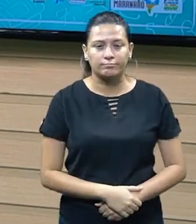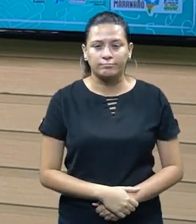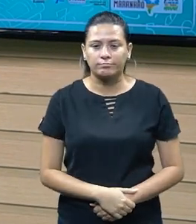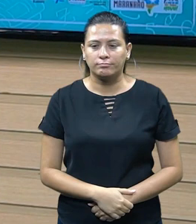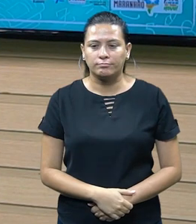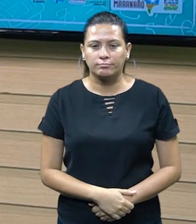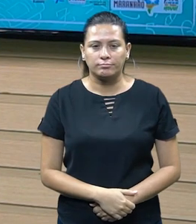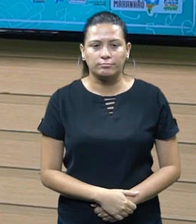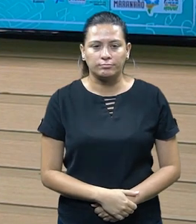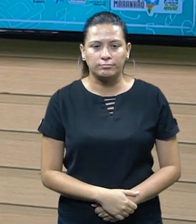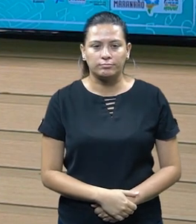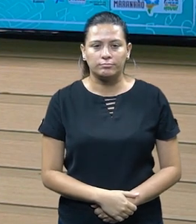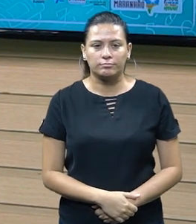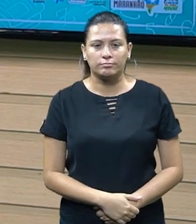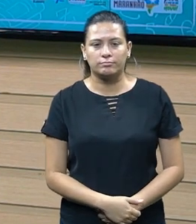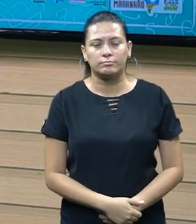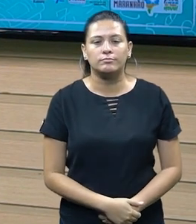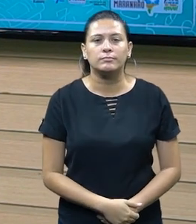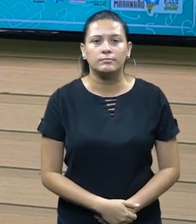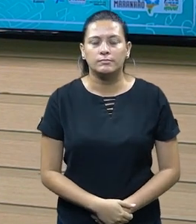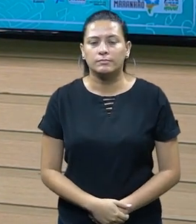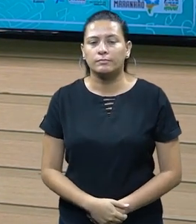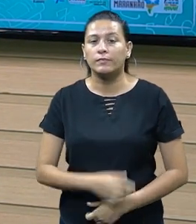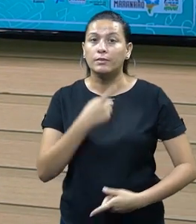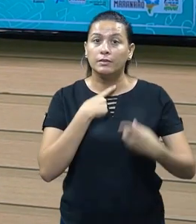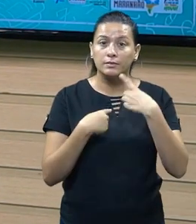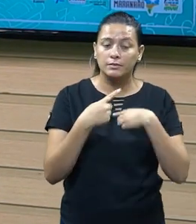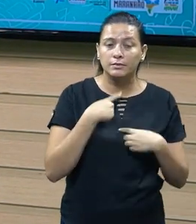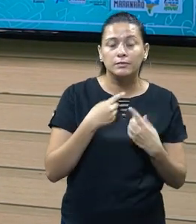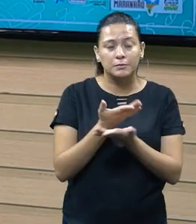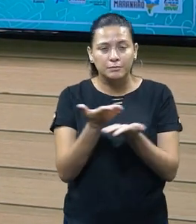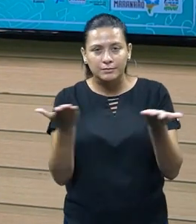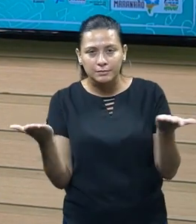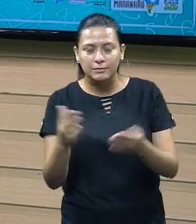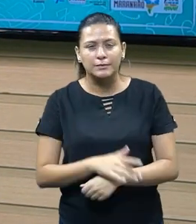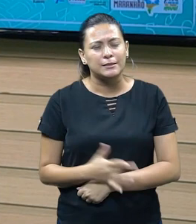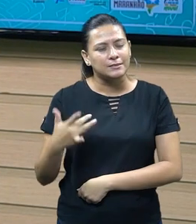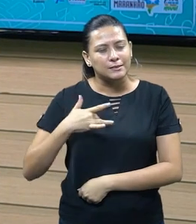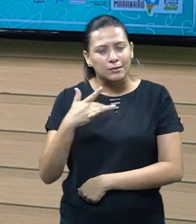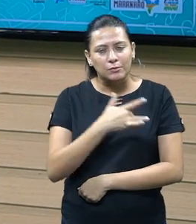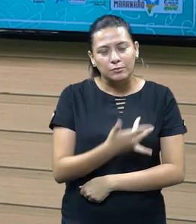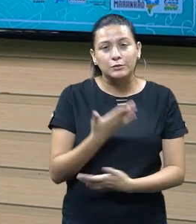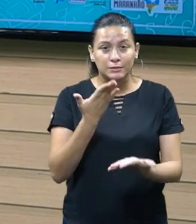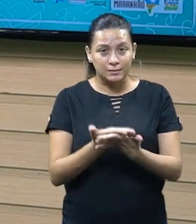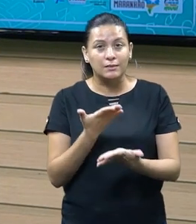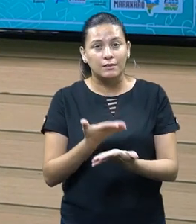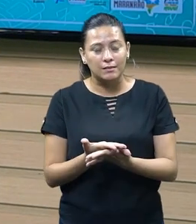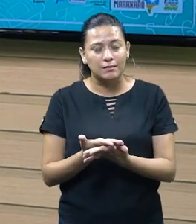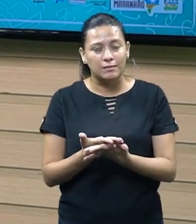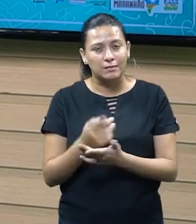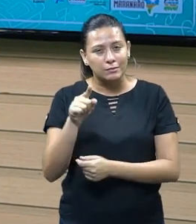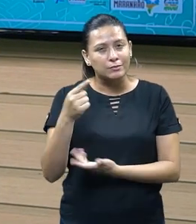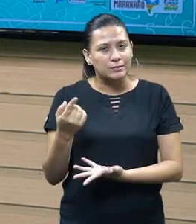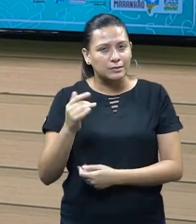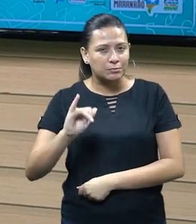entender melhor e fixar bastante aí o que a gente aprendeu hoje então eu desejo para vocês muita saúde que essa aula